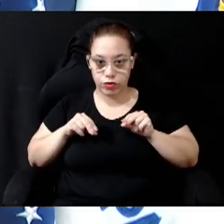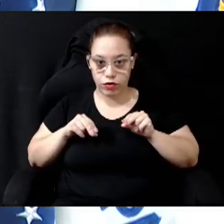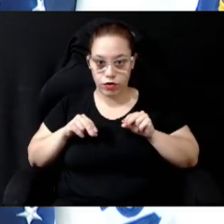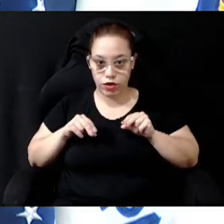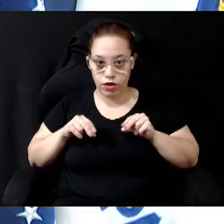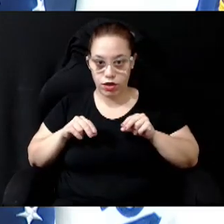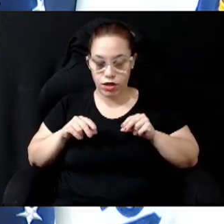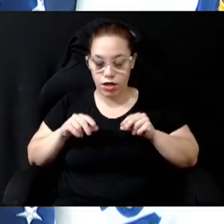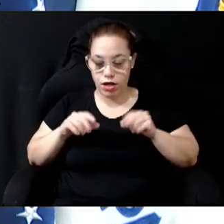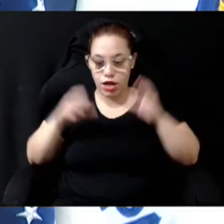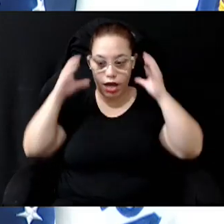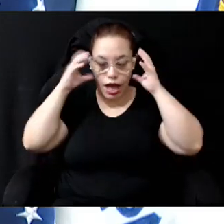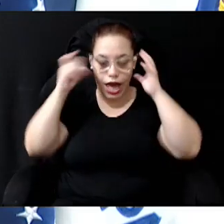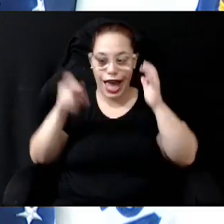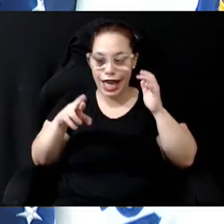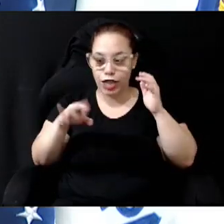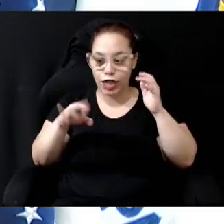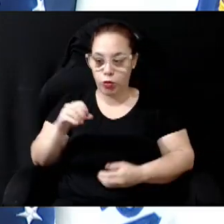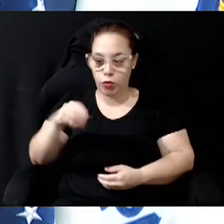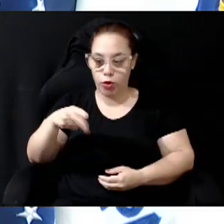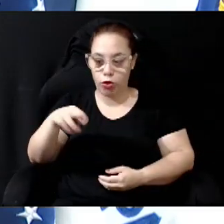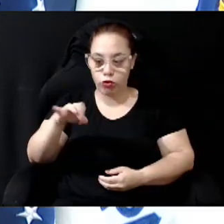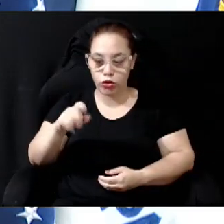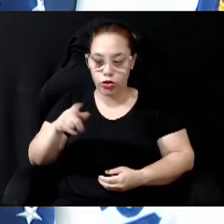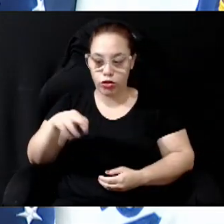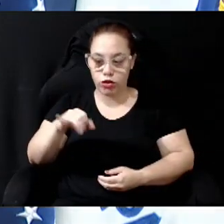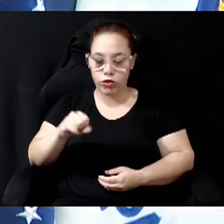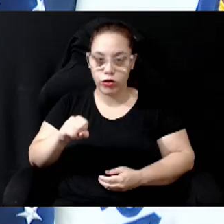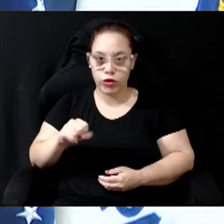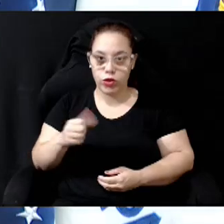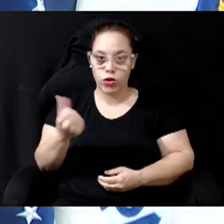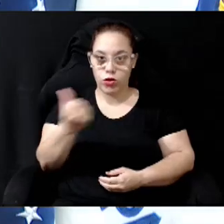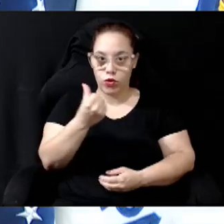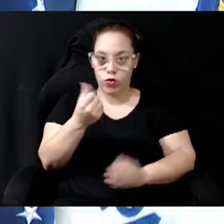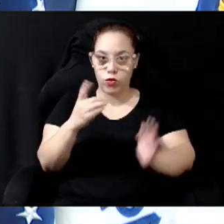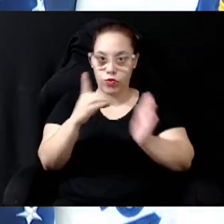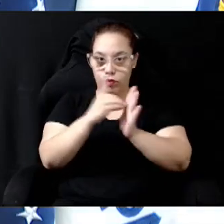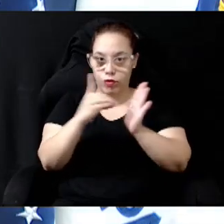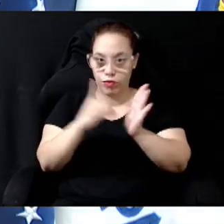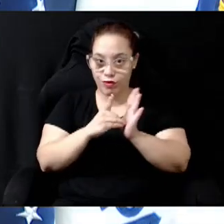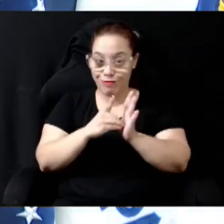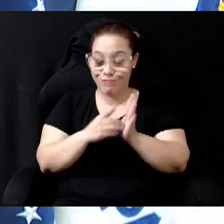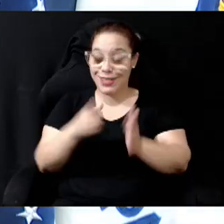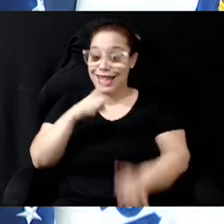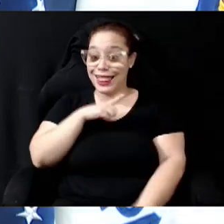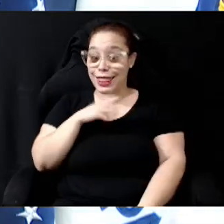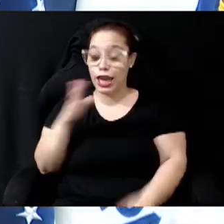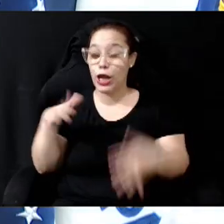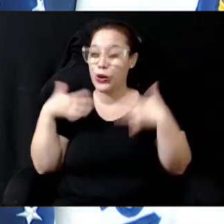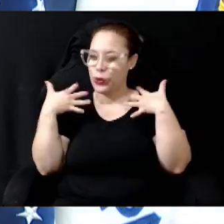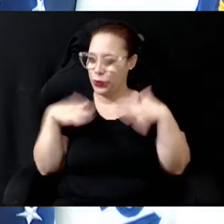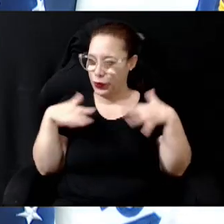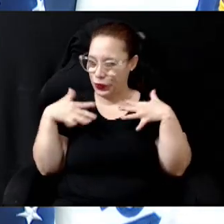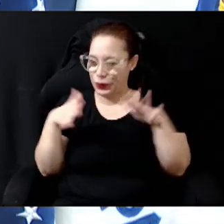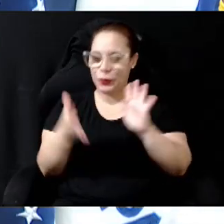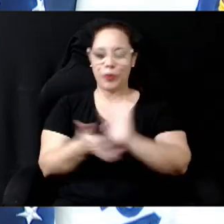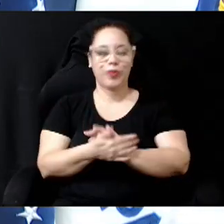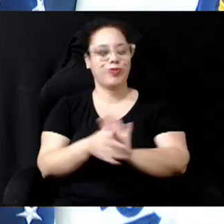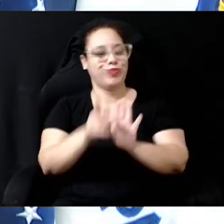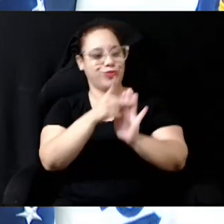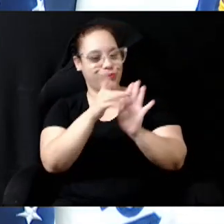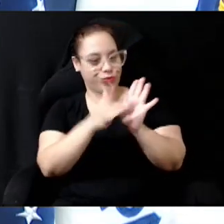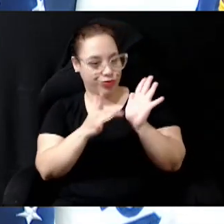News. A web rádio está completando 1 década de existência. E também nós temos aqui o